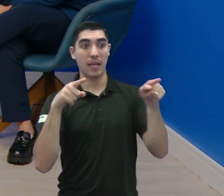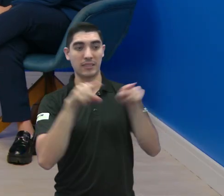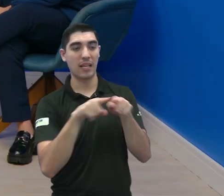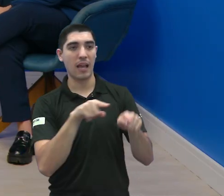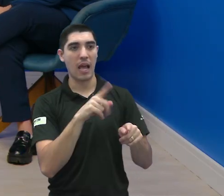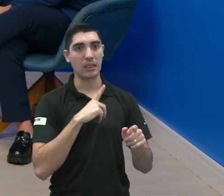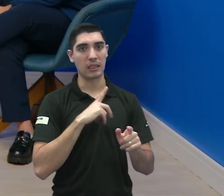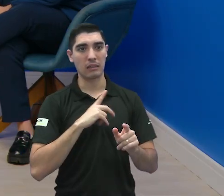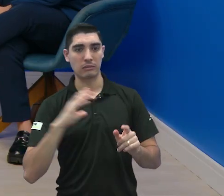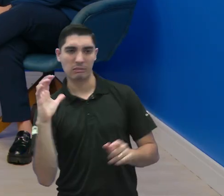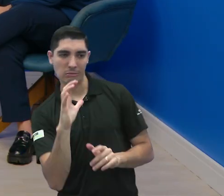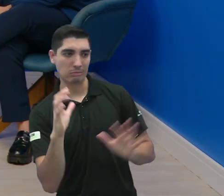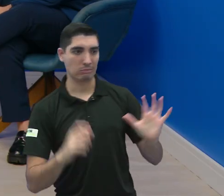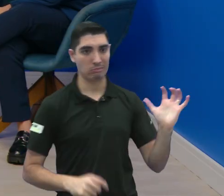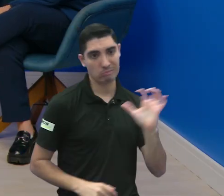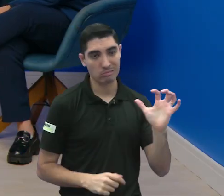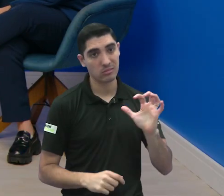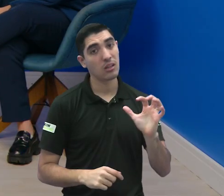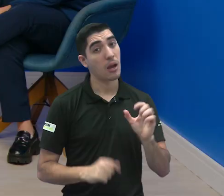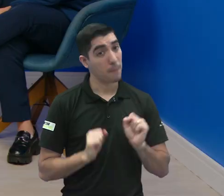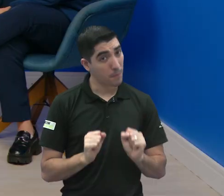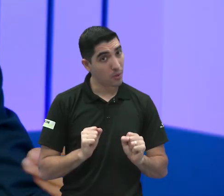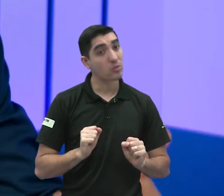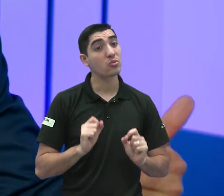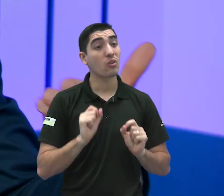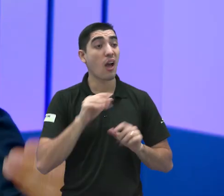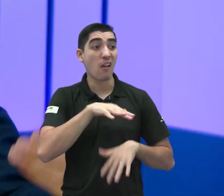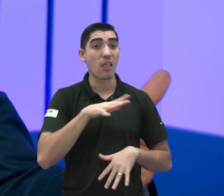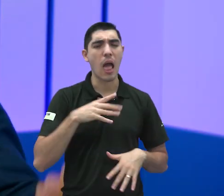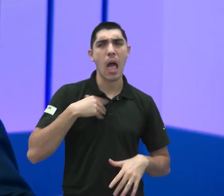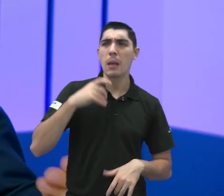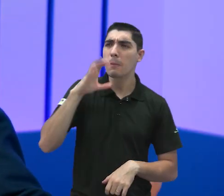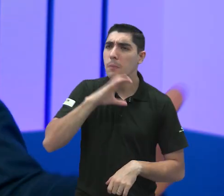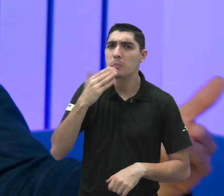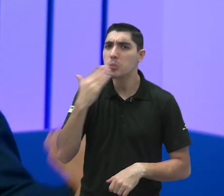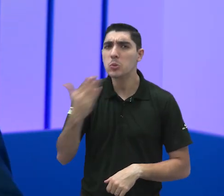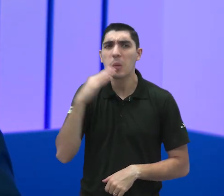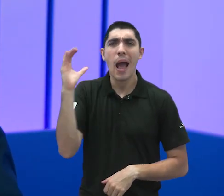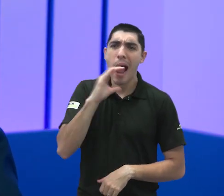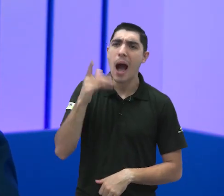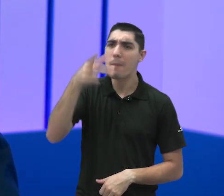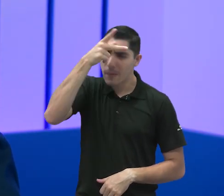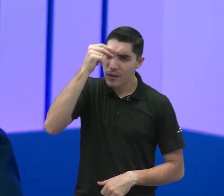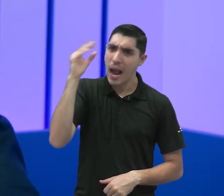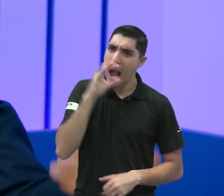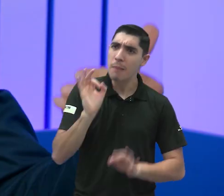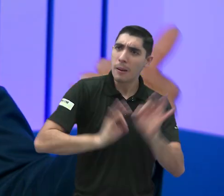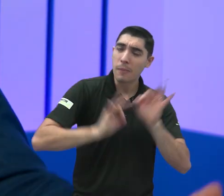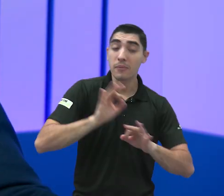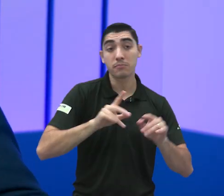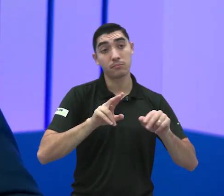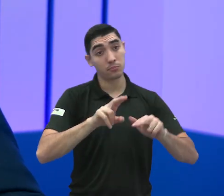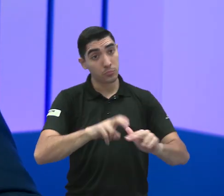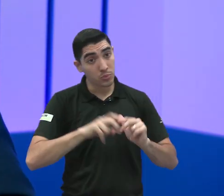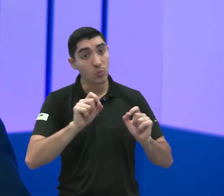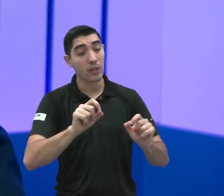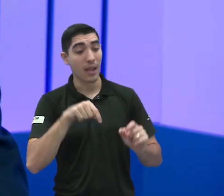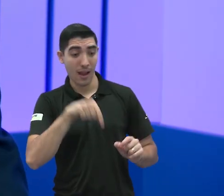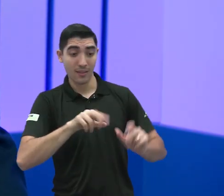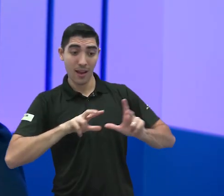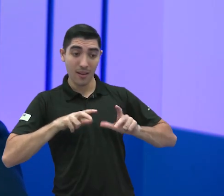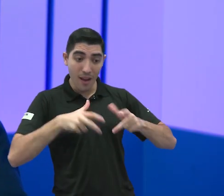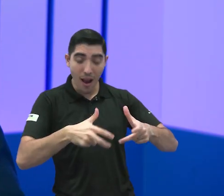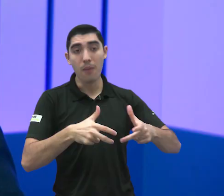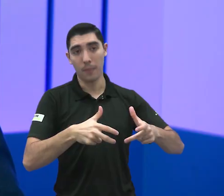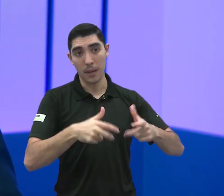pode dificultar isso e pode não prever corretamente. Por isso é tão importante, né, a Câmara Municipal acompanhar